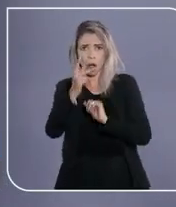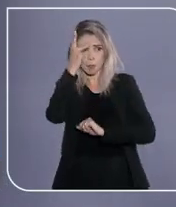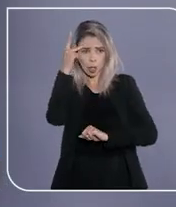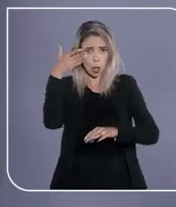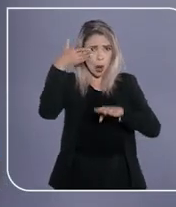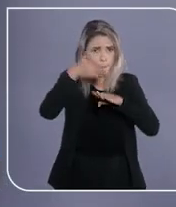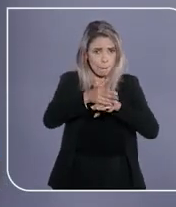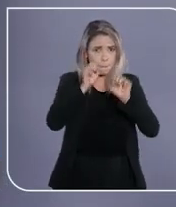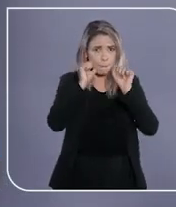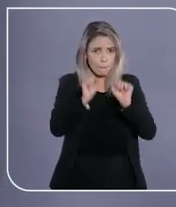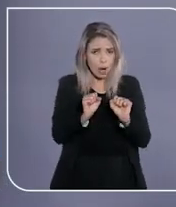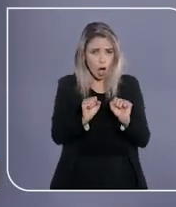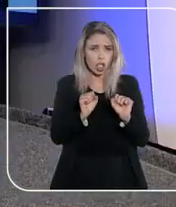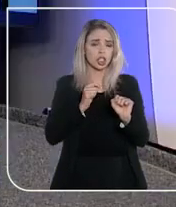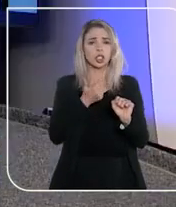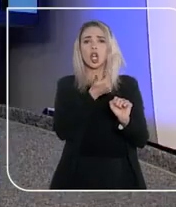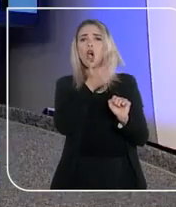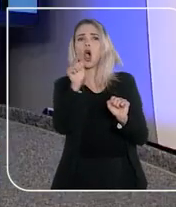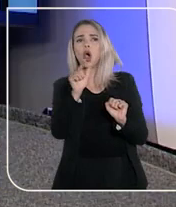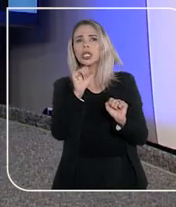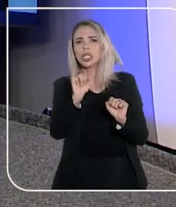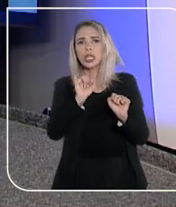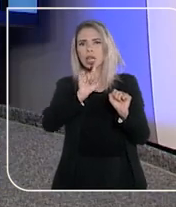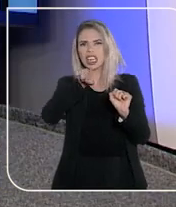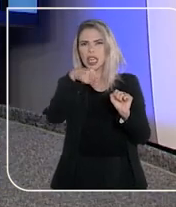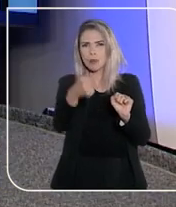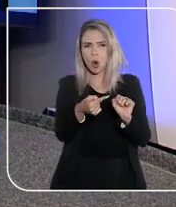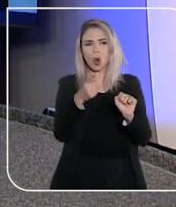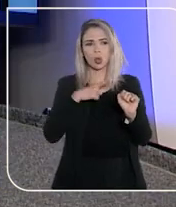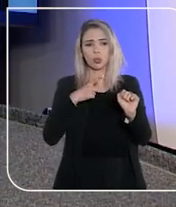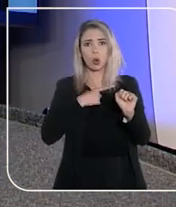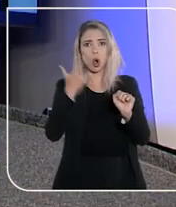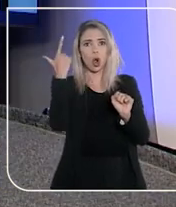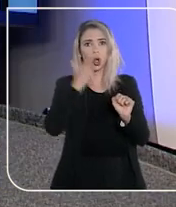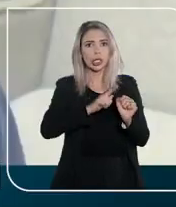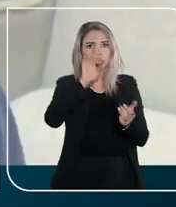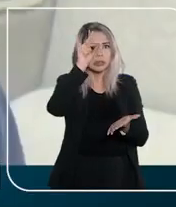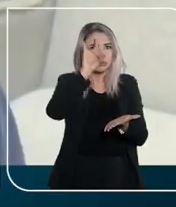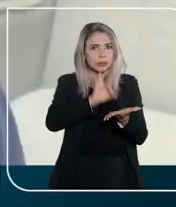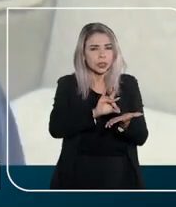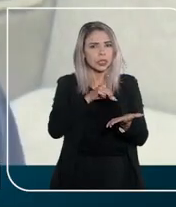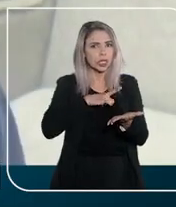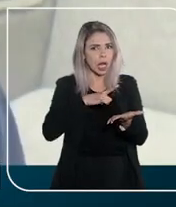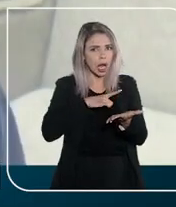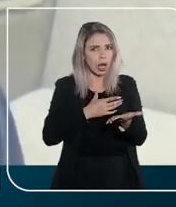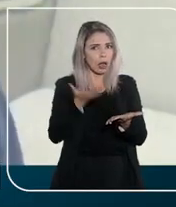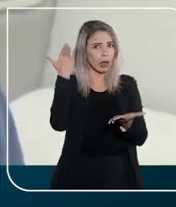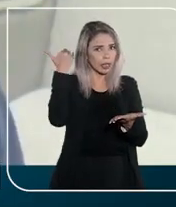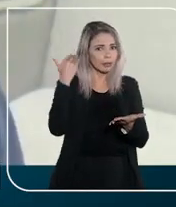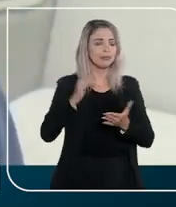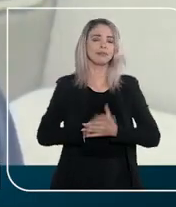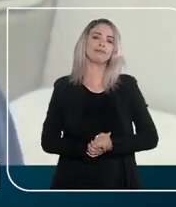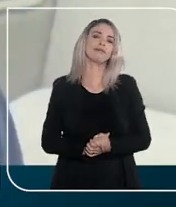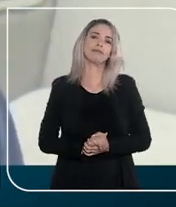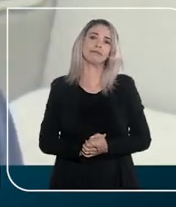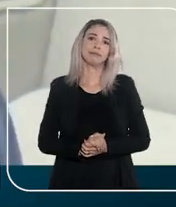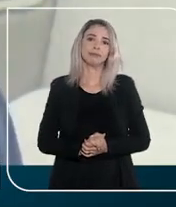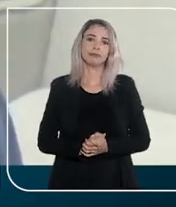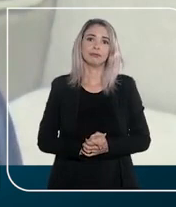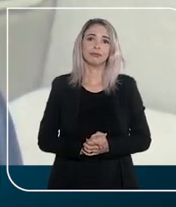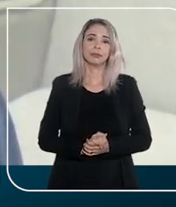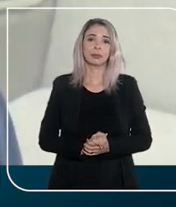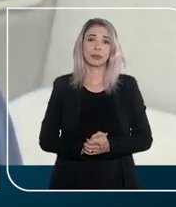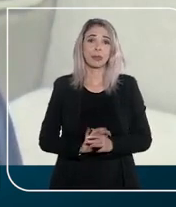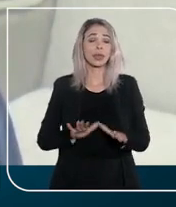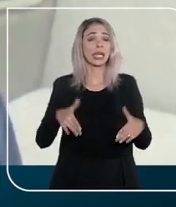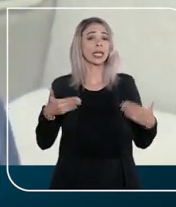de tal fase, mesmo em data posterior à da realização? Veja só, nesse